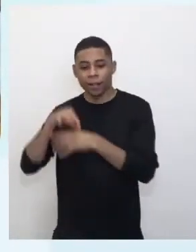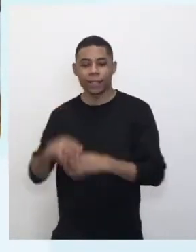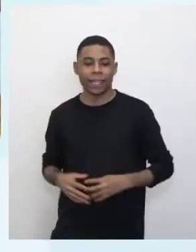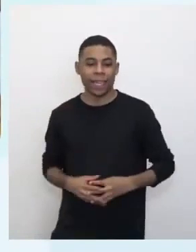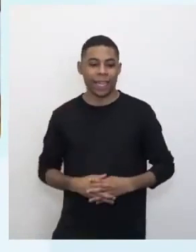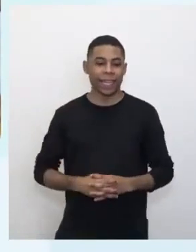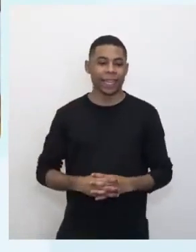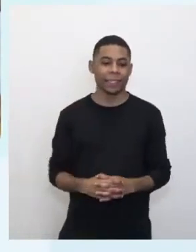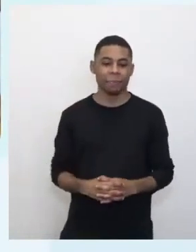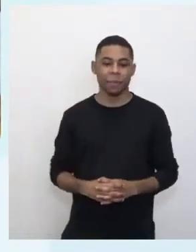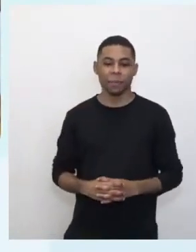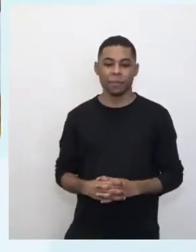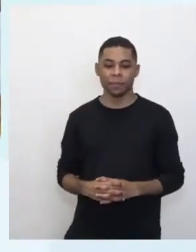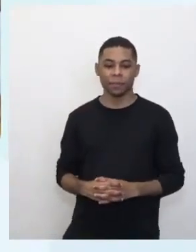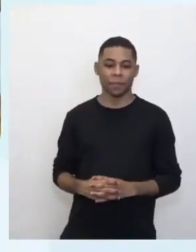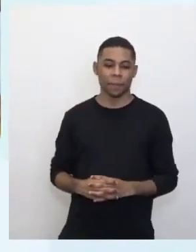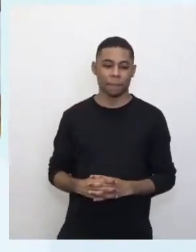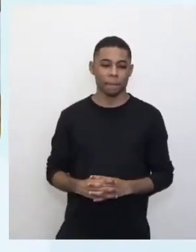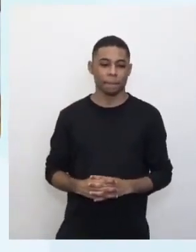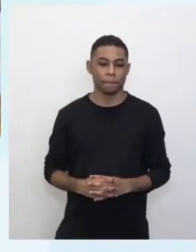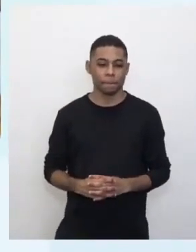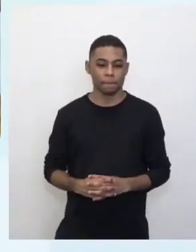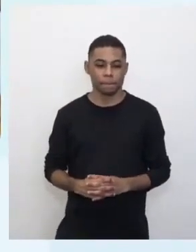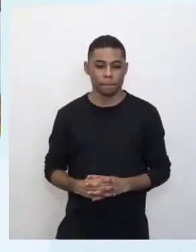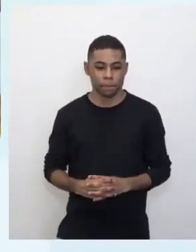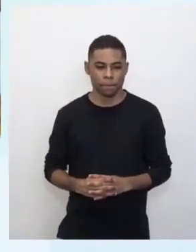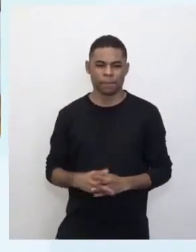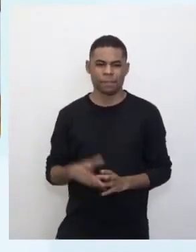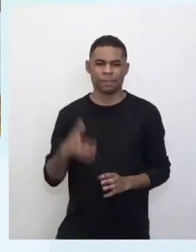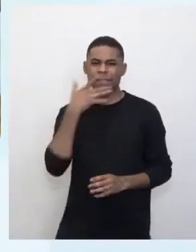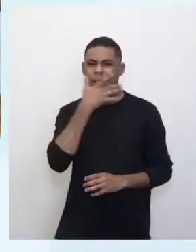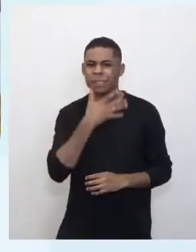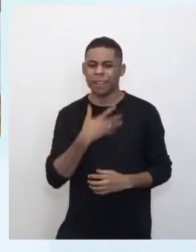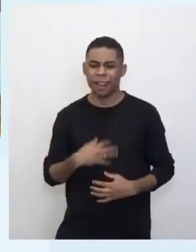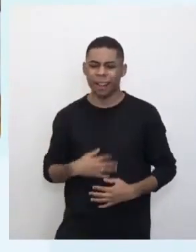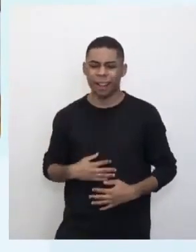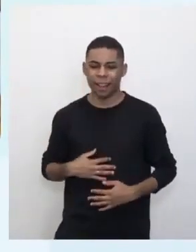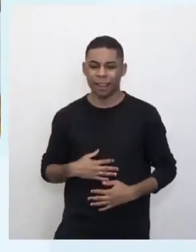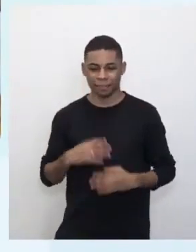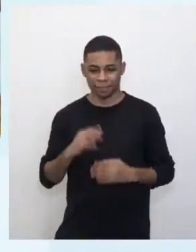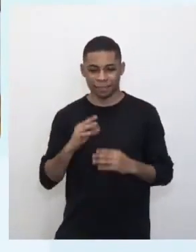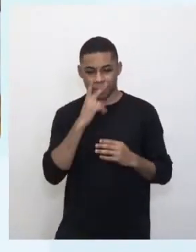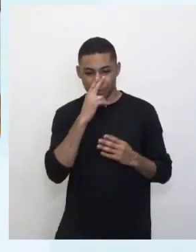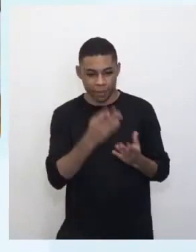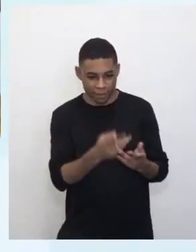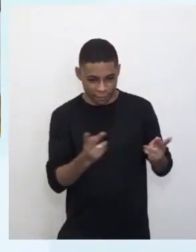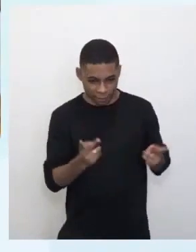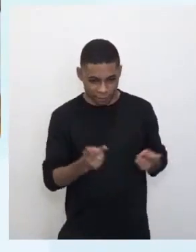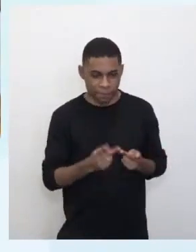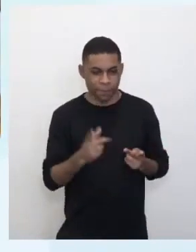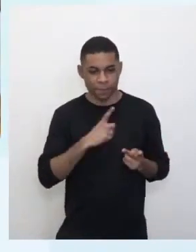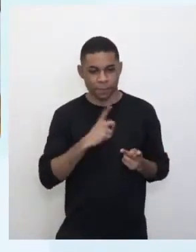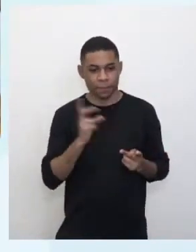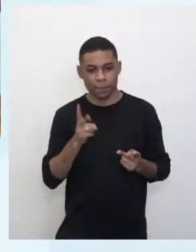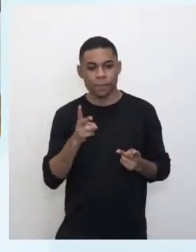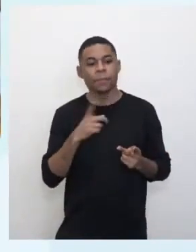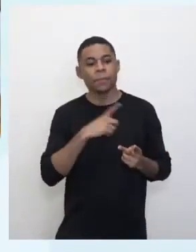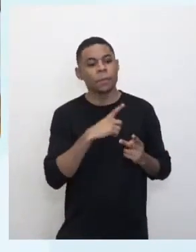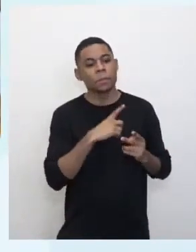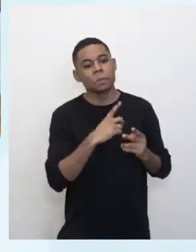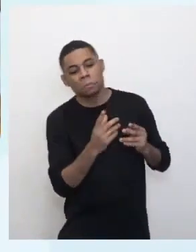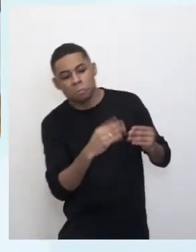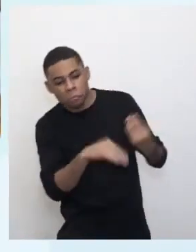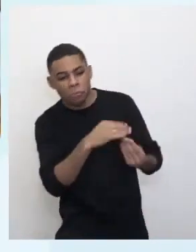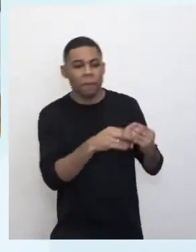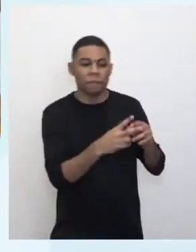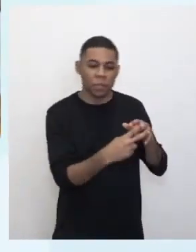carne de frango ou carne bovina. Ok. E na primeira foto a gente tem lá um prato com alguns vegetais ali também.